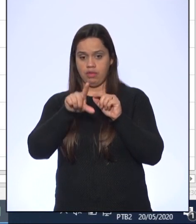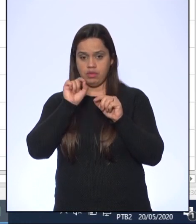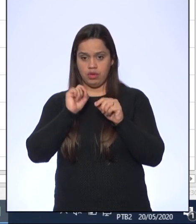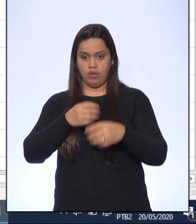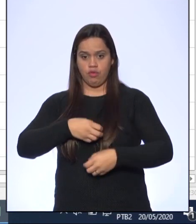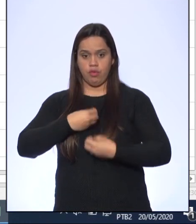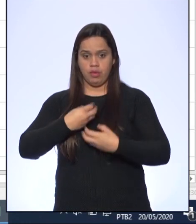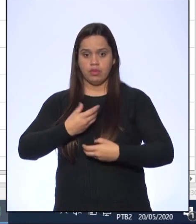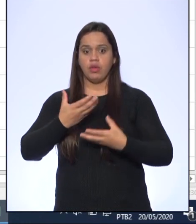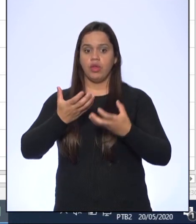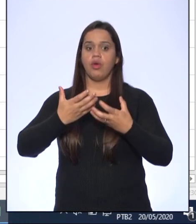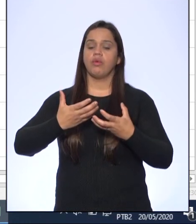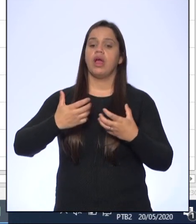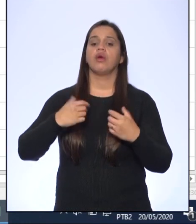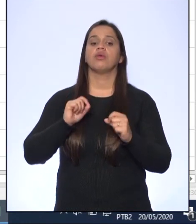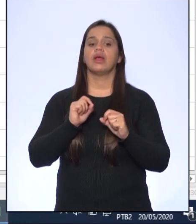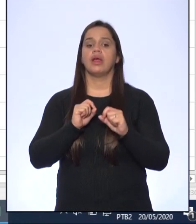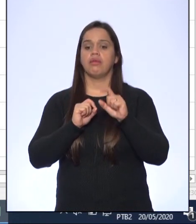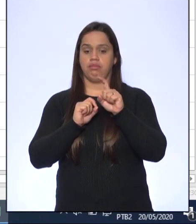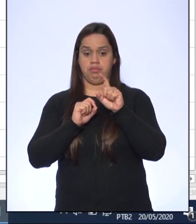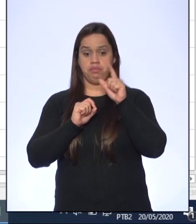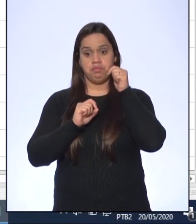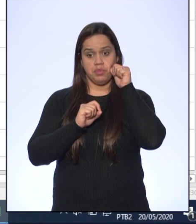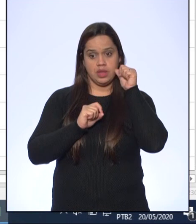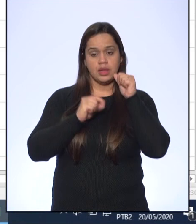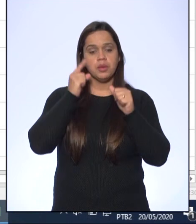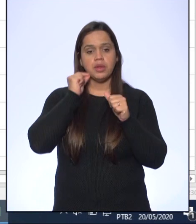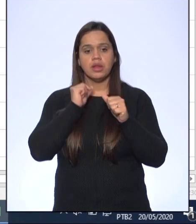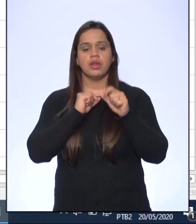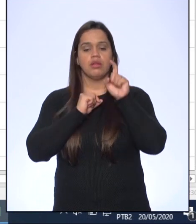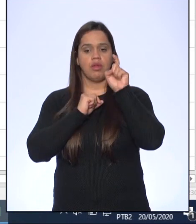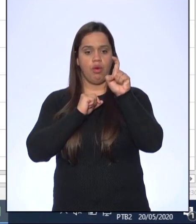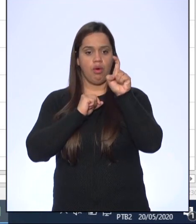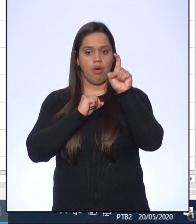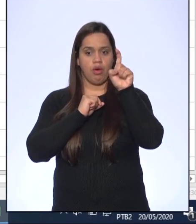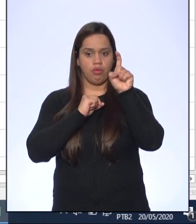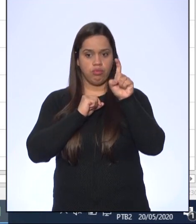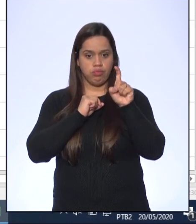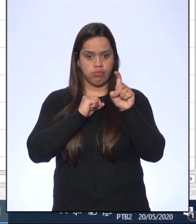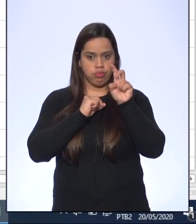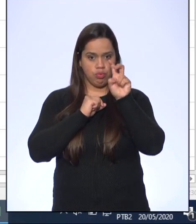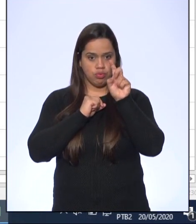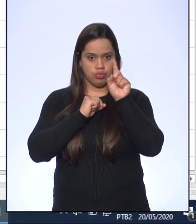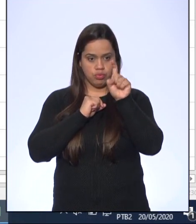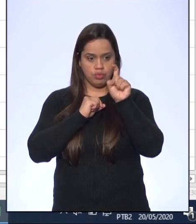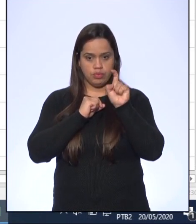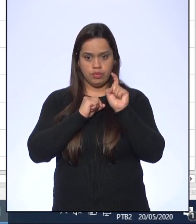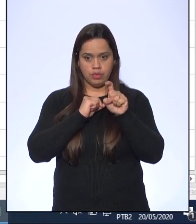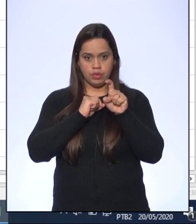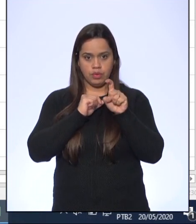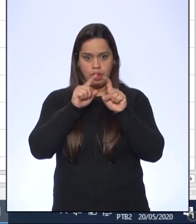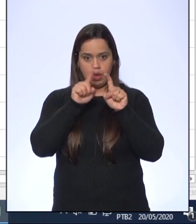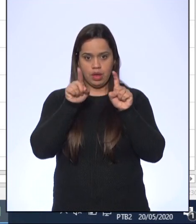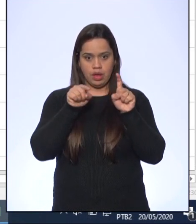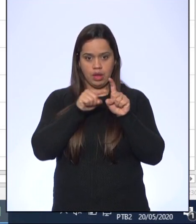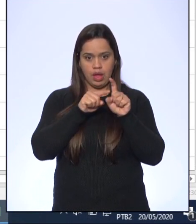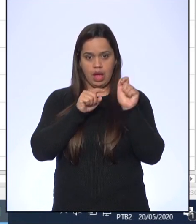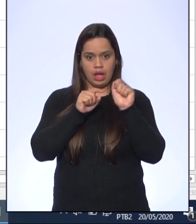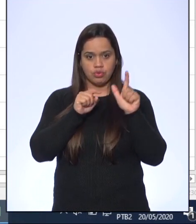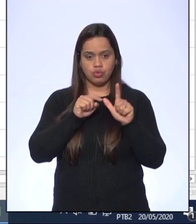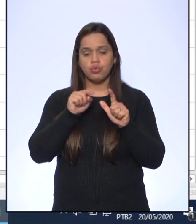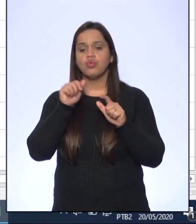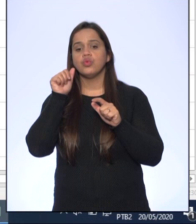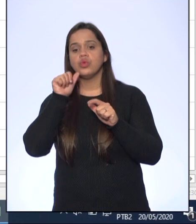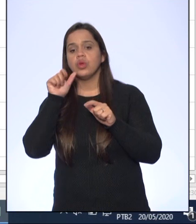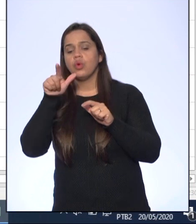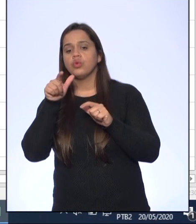Eu quero os meninos e as meninas. Então, eu coloco, olha que legal, já apareceu lá, ó. Meninos ficou em azul e as meninas no laranja,